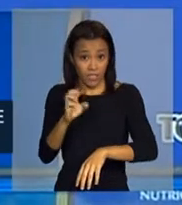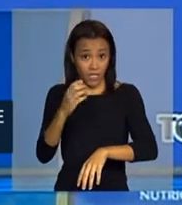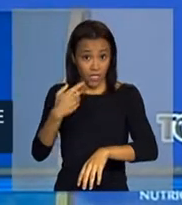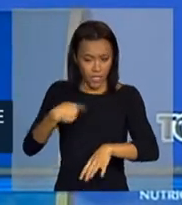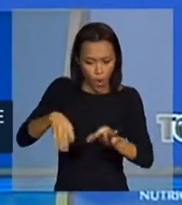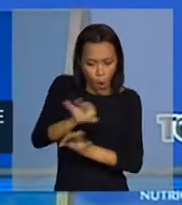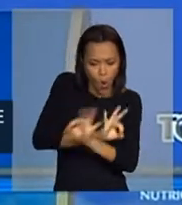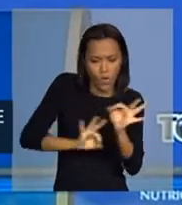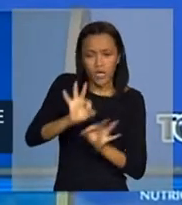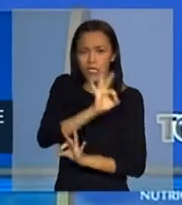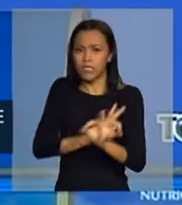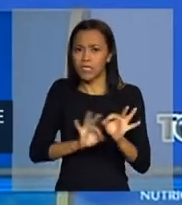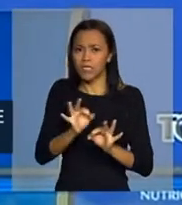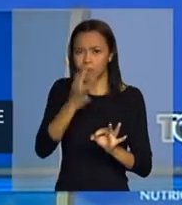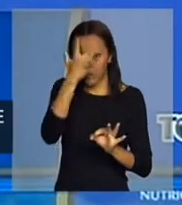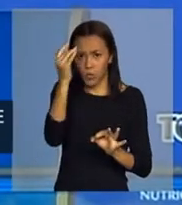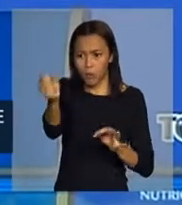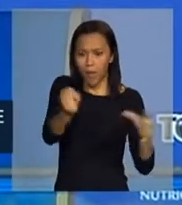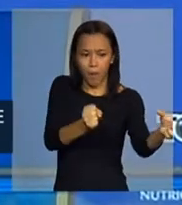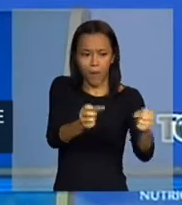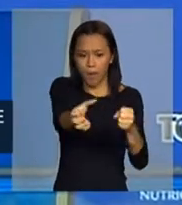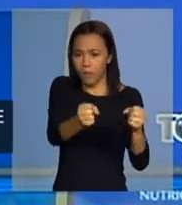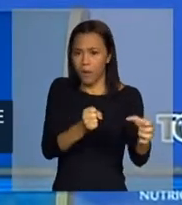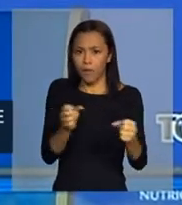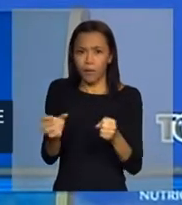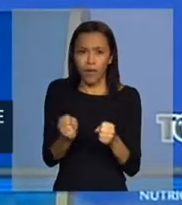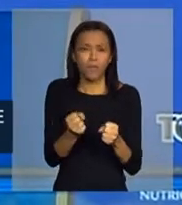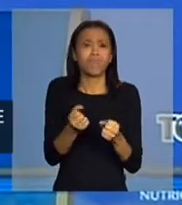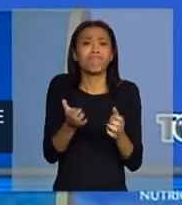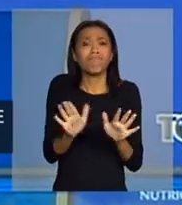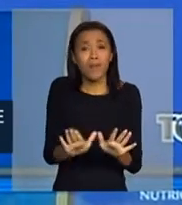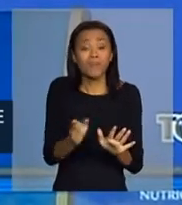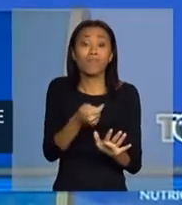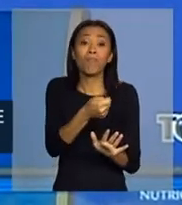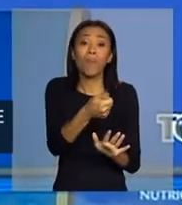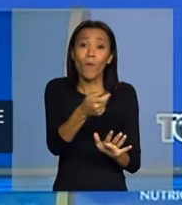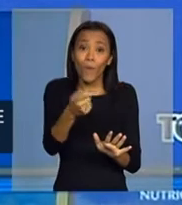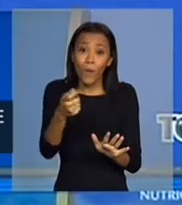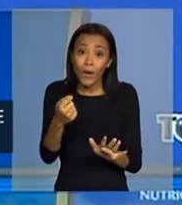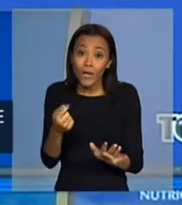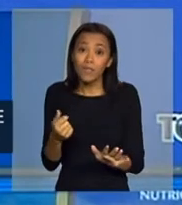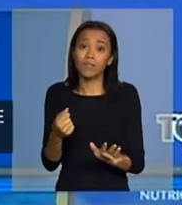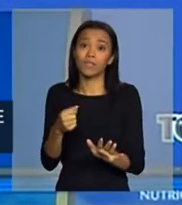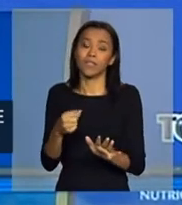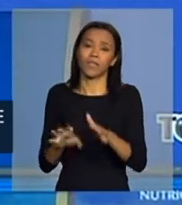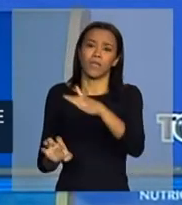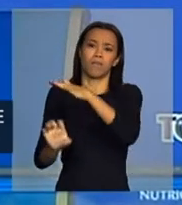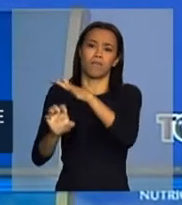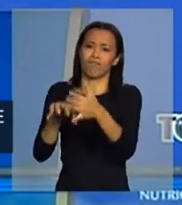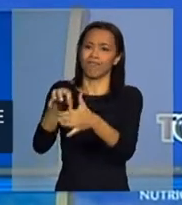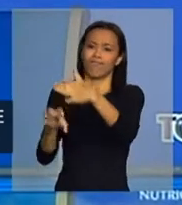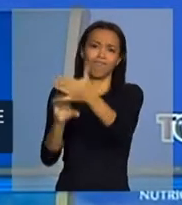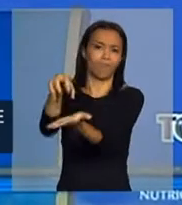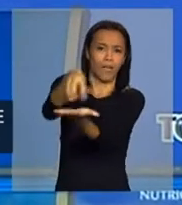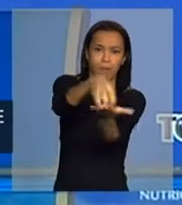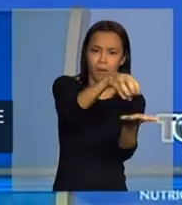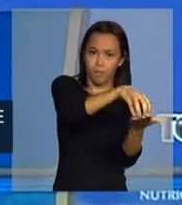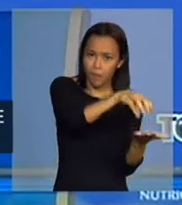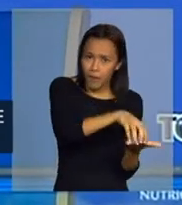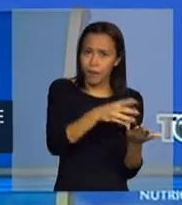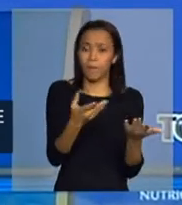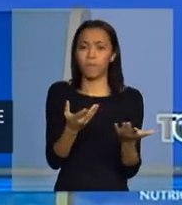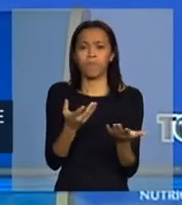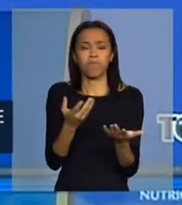organização humana em que, geralmente, poucas instituições têm uma durabilidade,